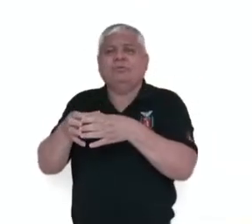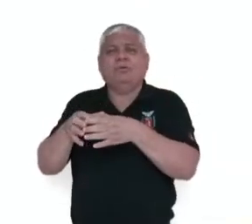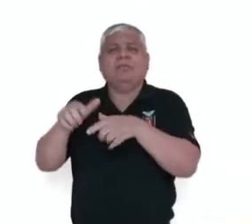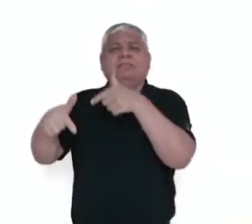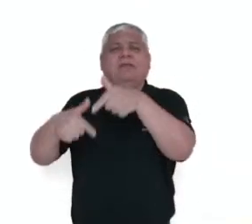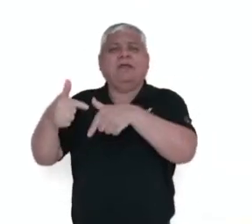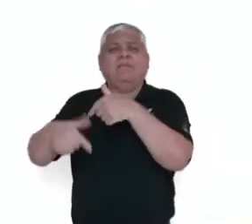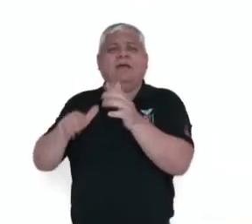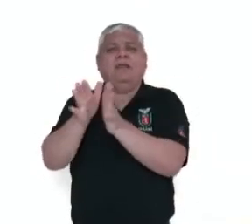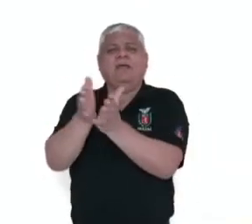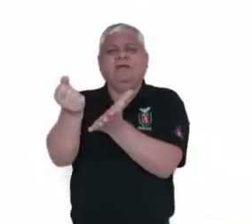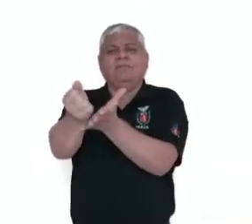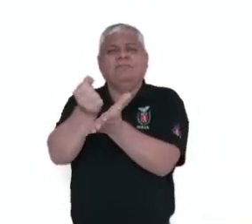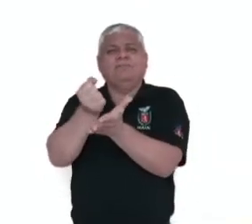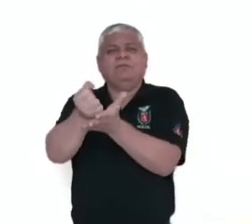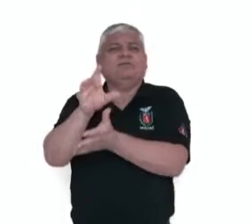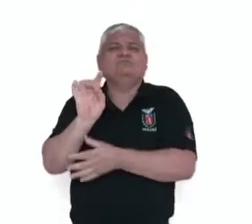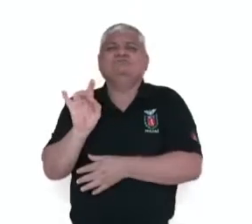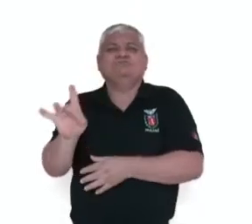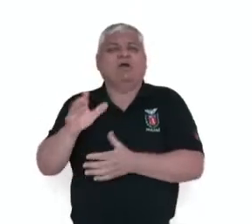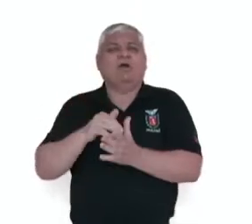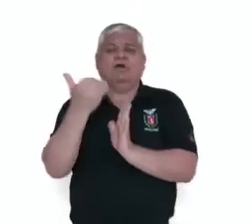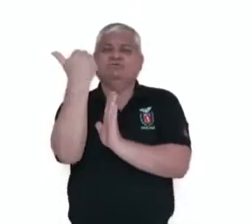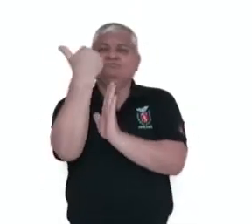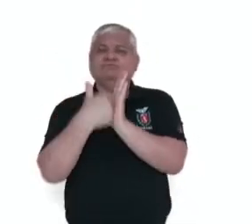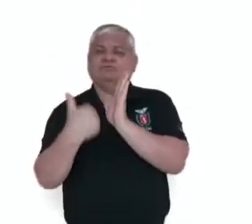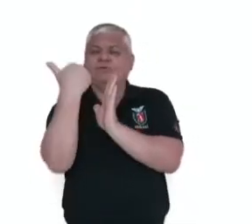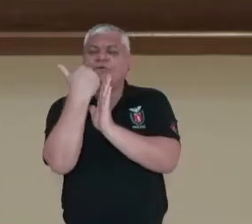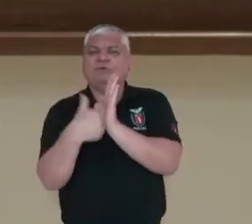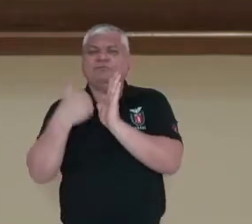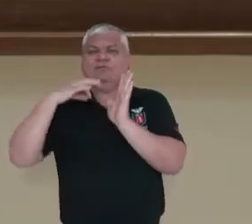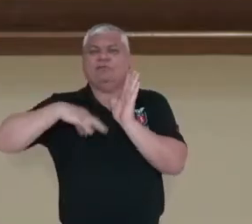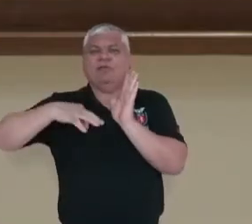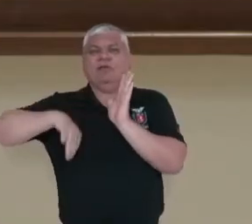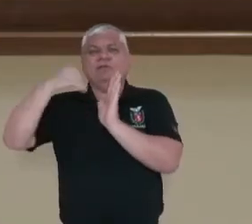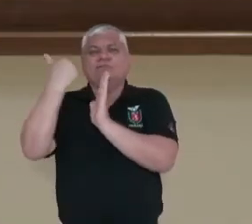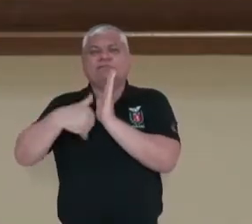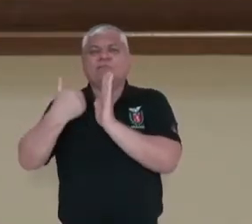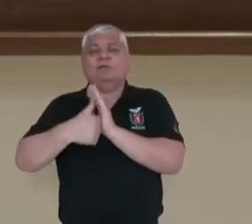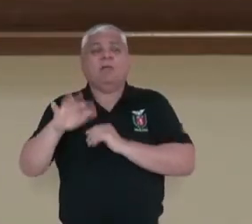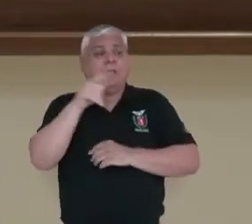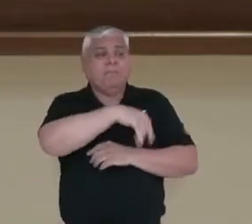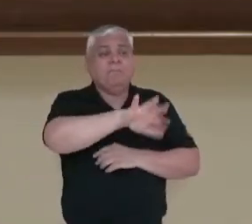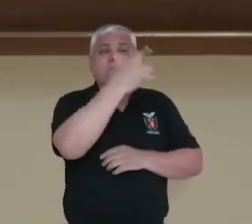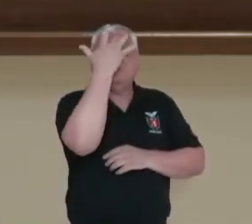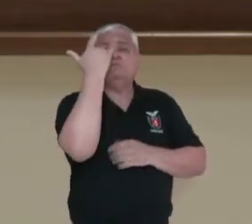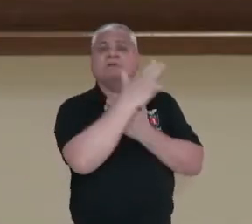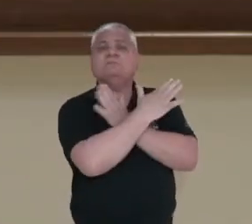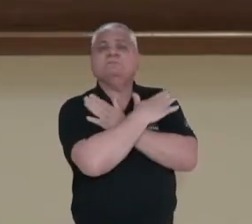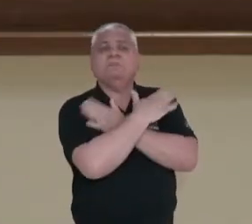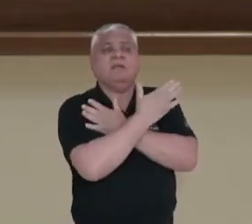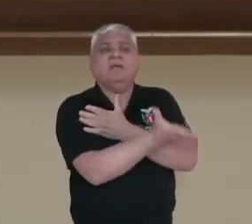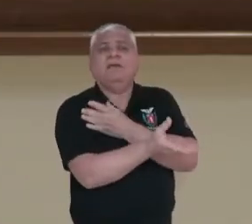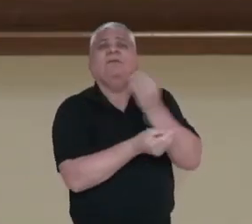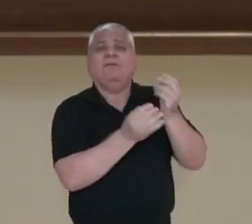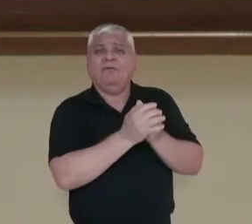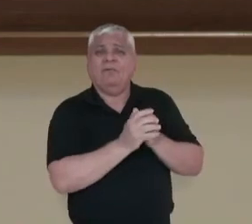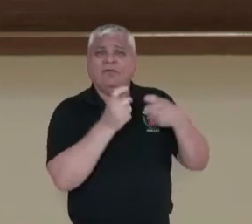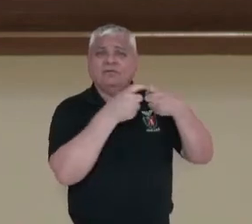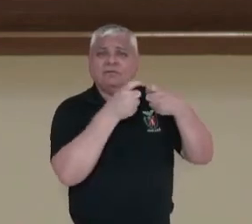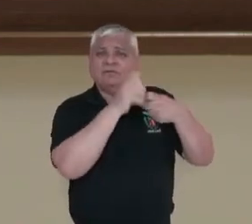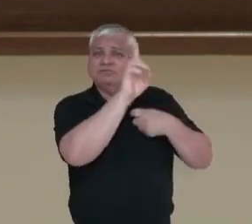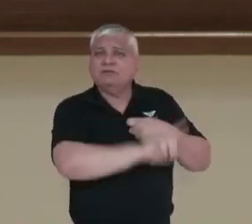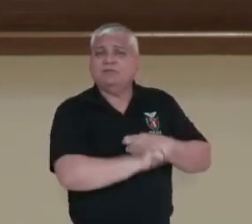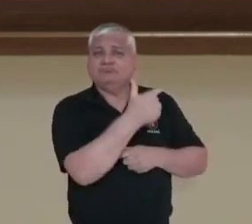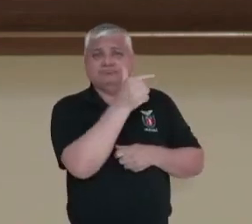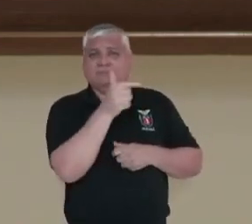com carteira assinada sofrendo um desconto no salário. E os desempregados? Mas também não está na Constituição a garantia ao emprego?